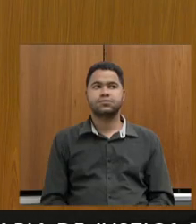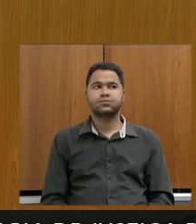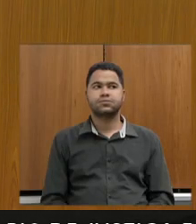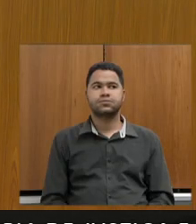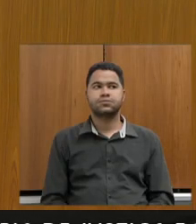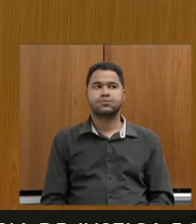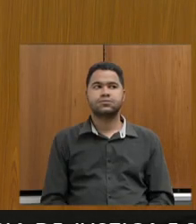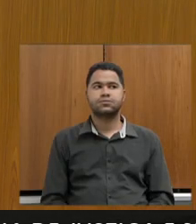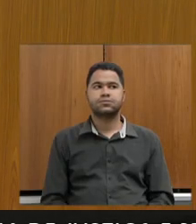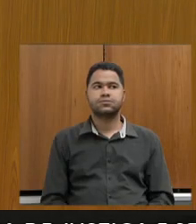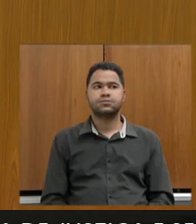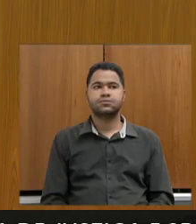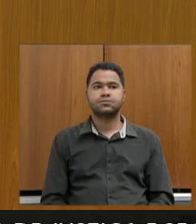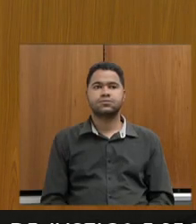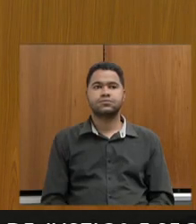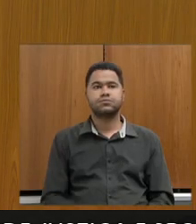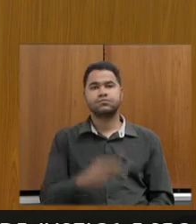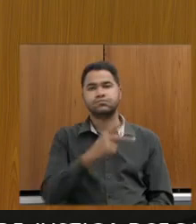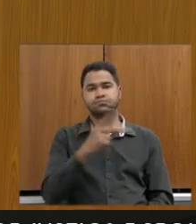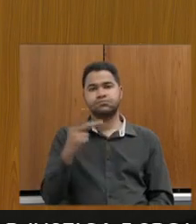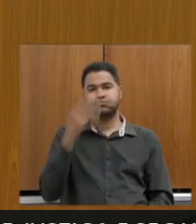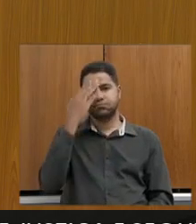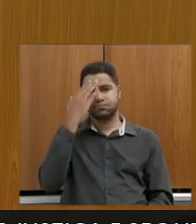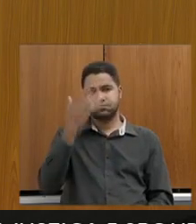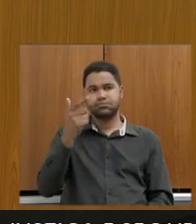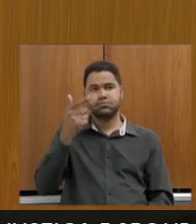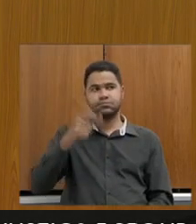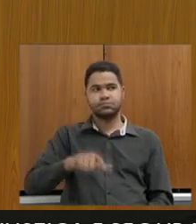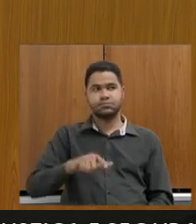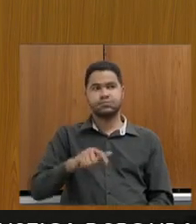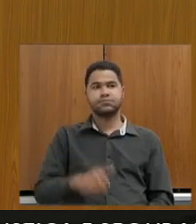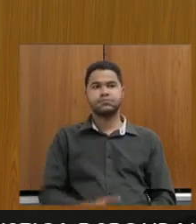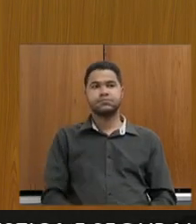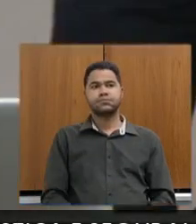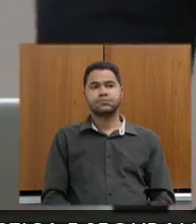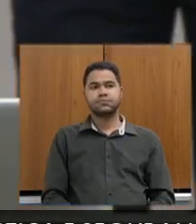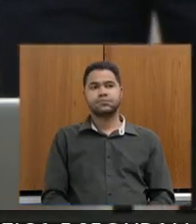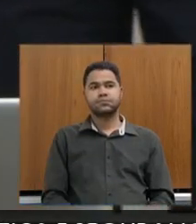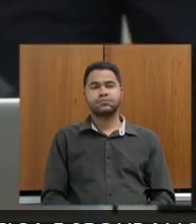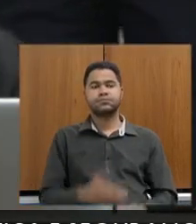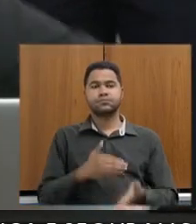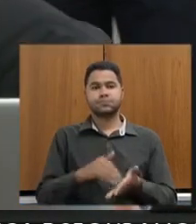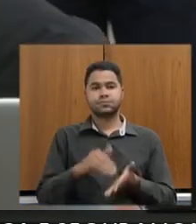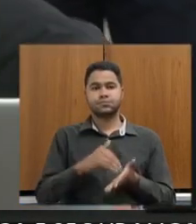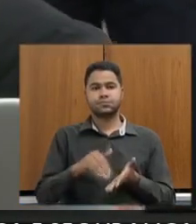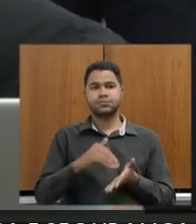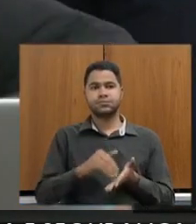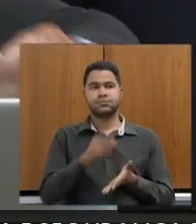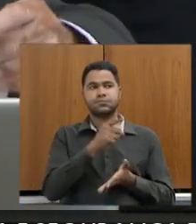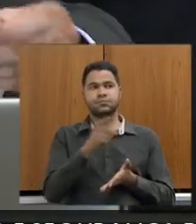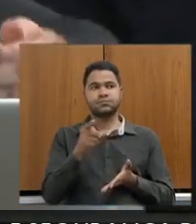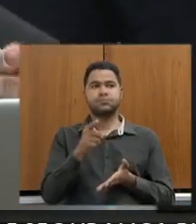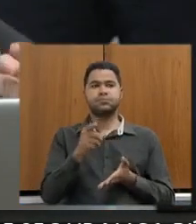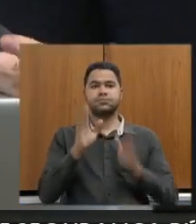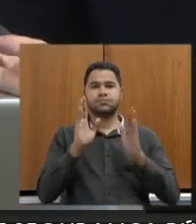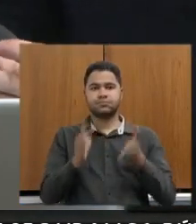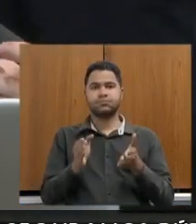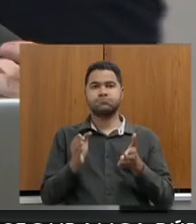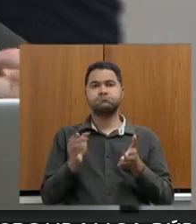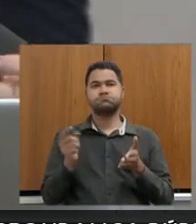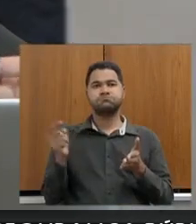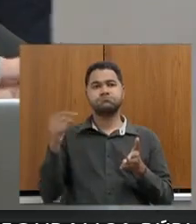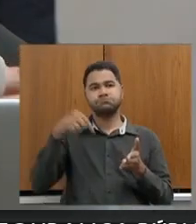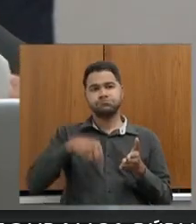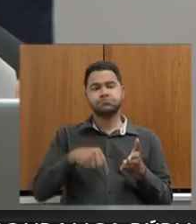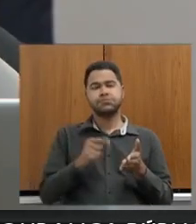a presidência agradece novamente e secretário voz semana paciência já esteve aqui